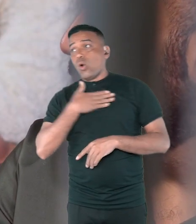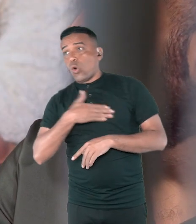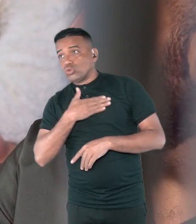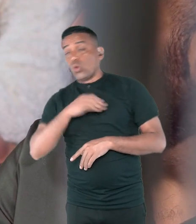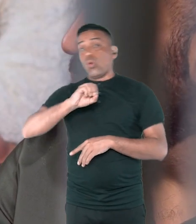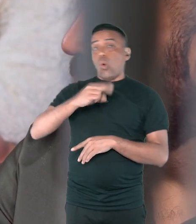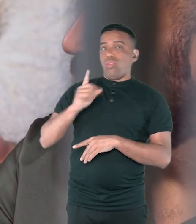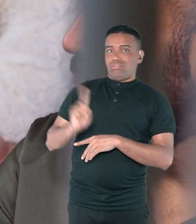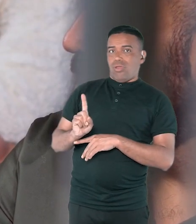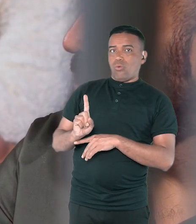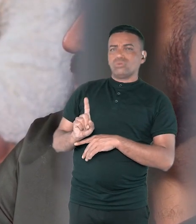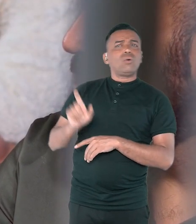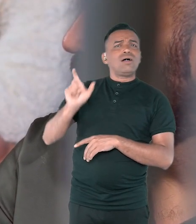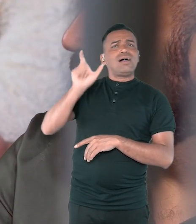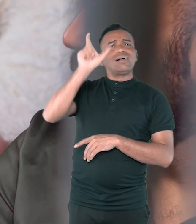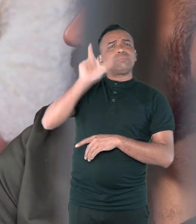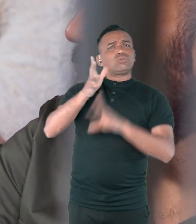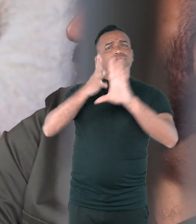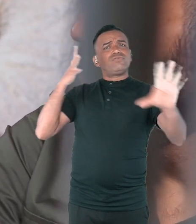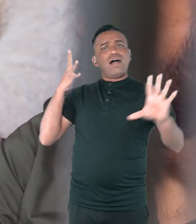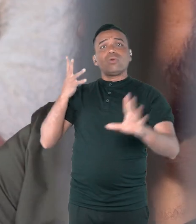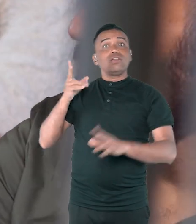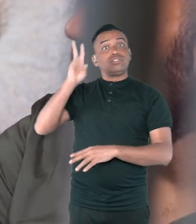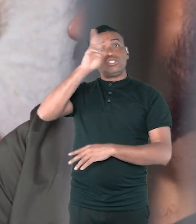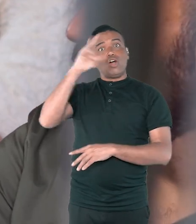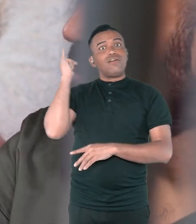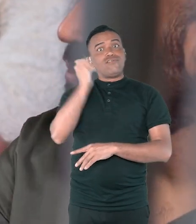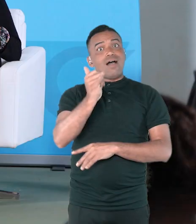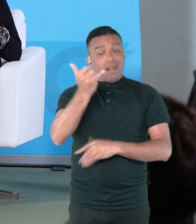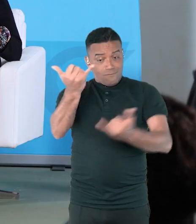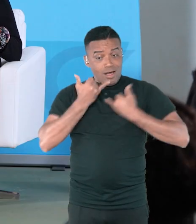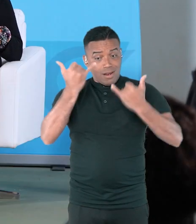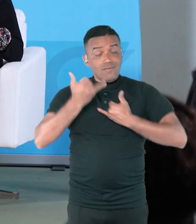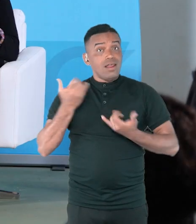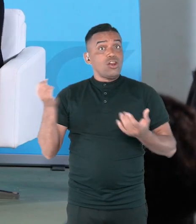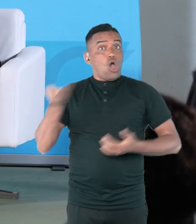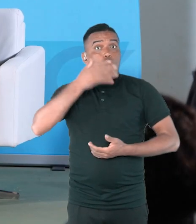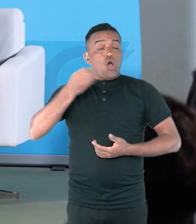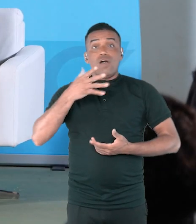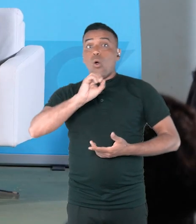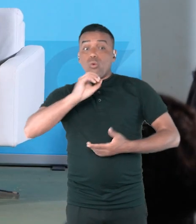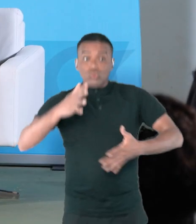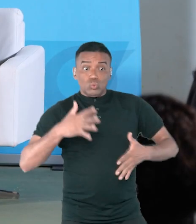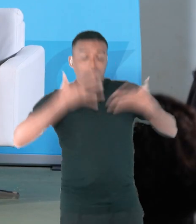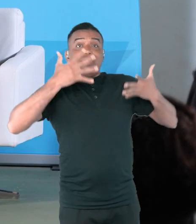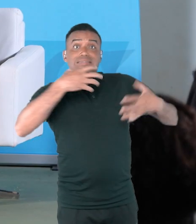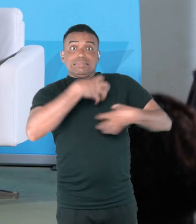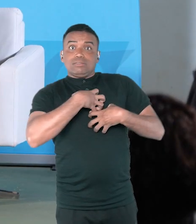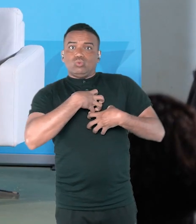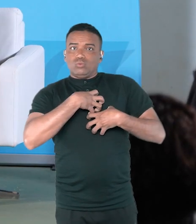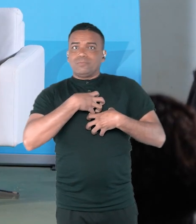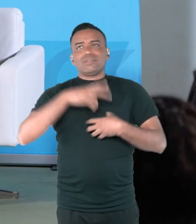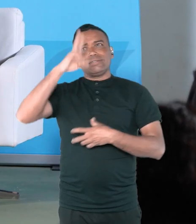acompanham atentamente. Mas o que elas fazem? Elas me contam novas histórias, que aquelas histórias suscitaram nelas. E